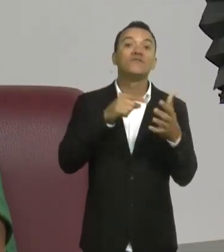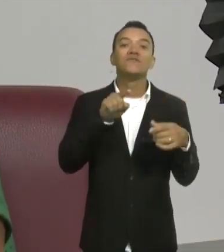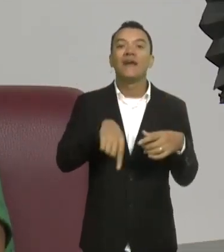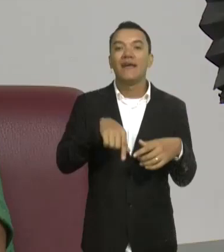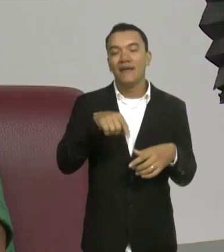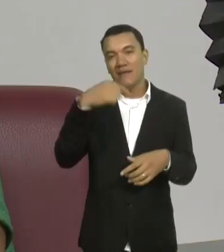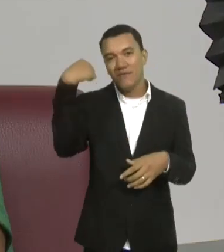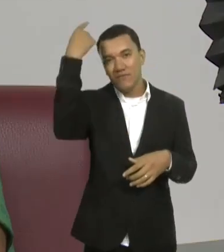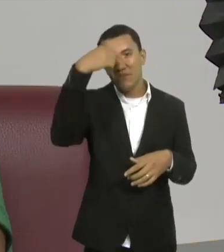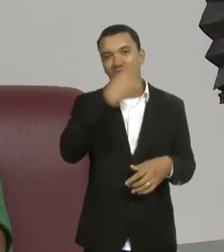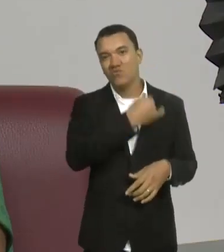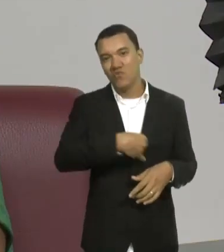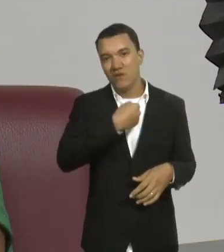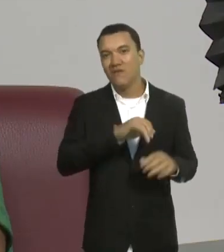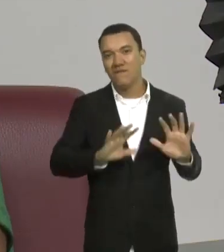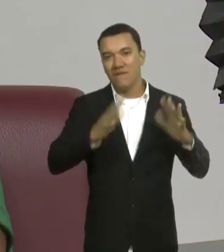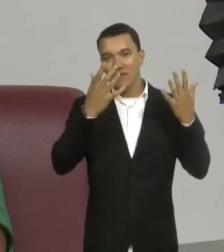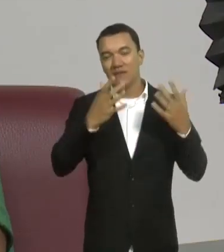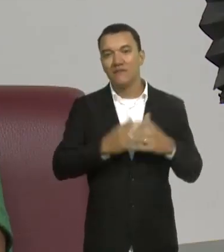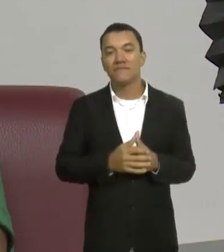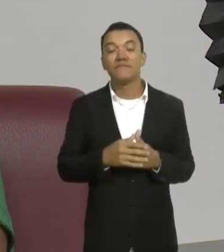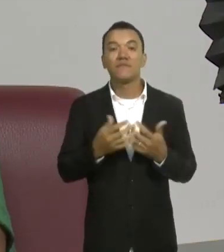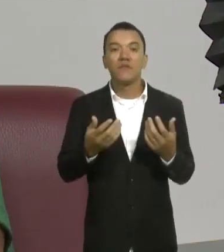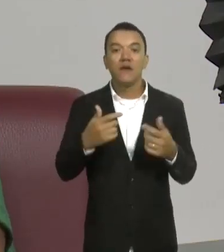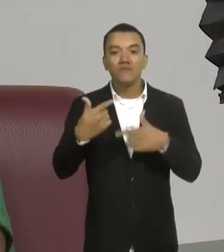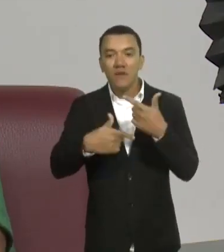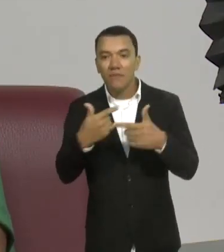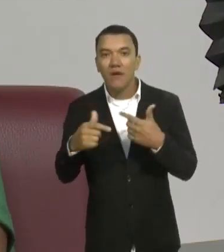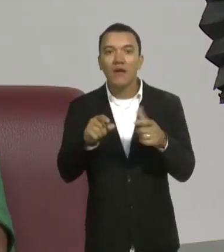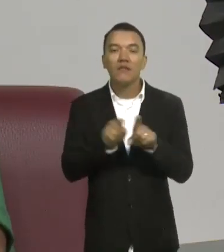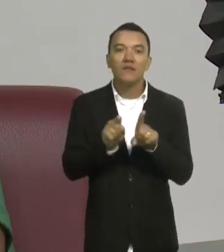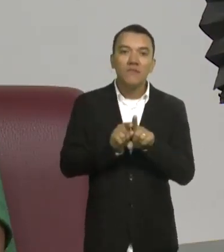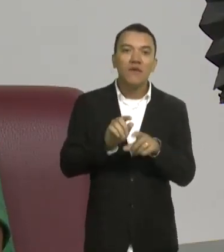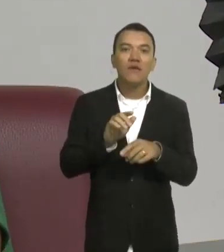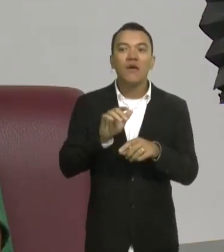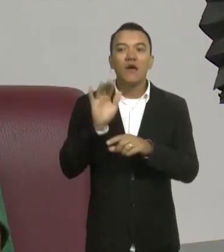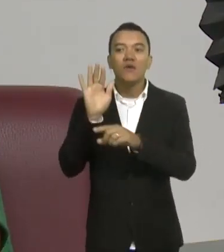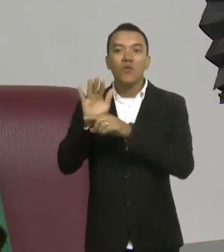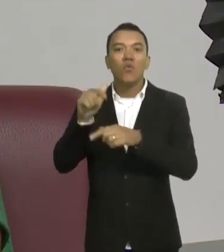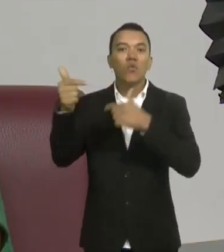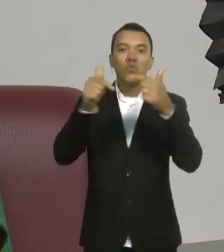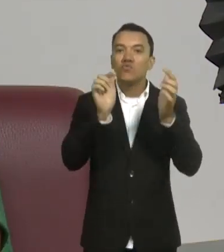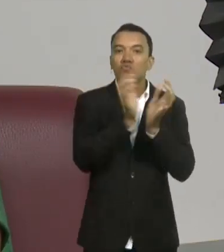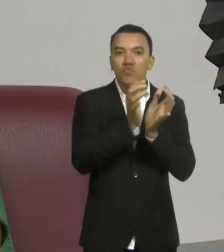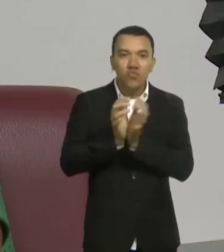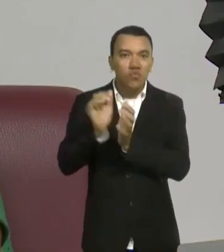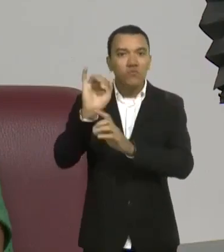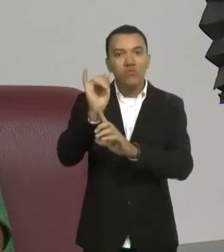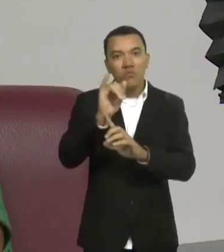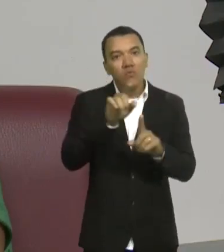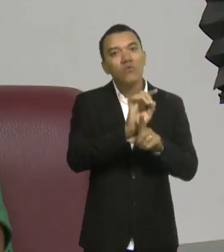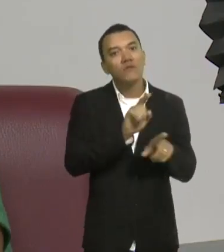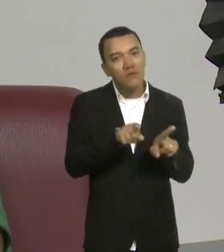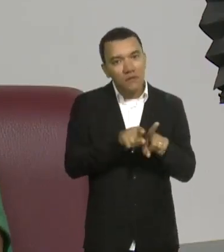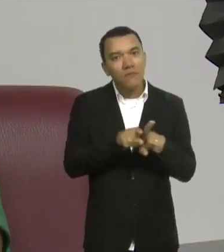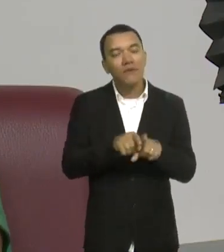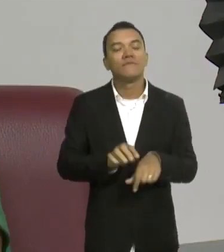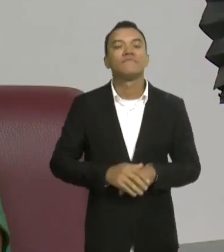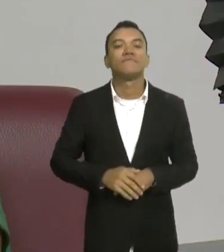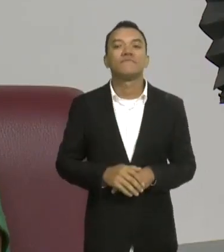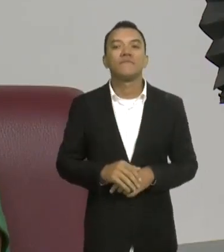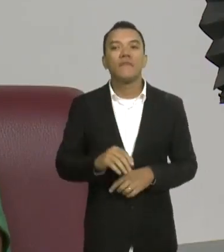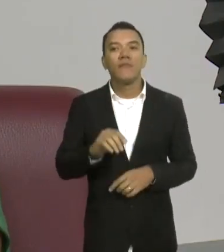João. Então, a gente faz muitos trabalhos para outros grupos. E agora mesmo está todo mundo lá na